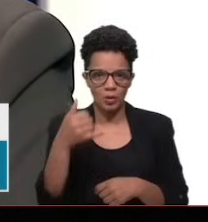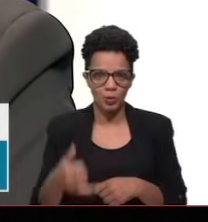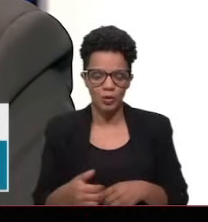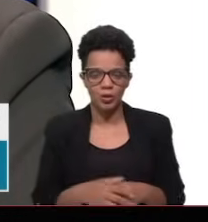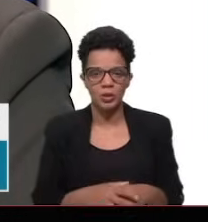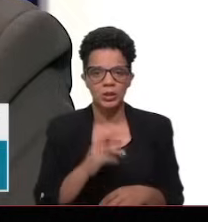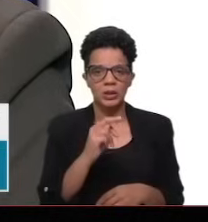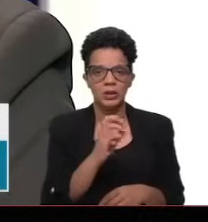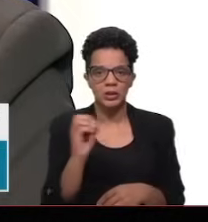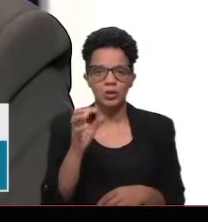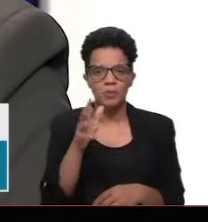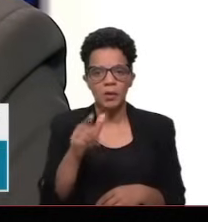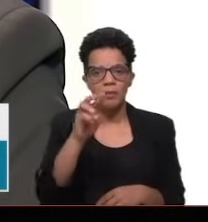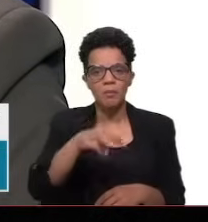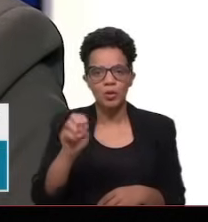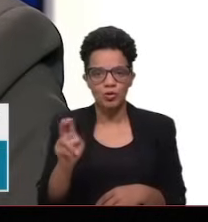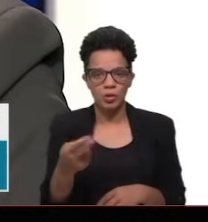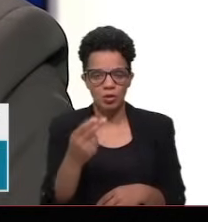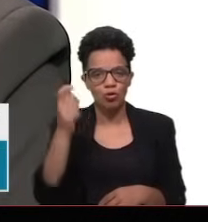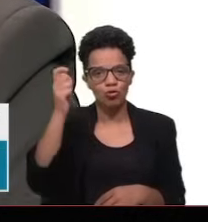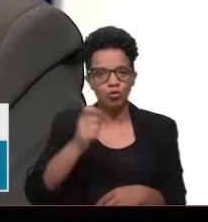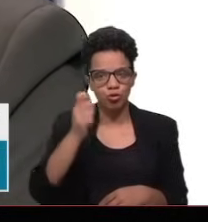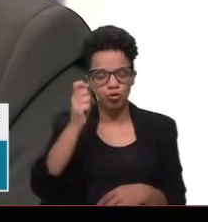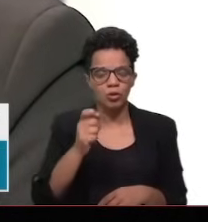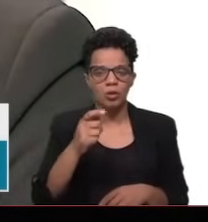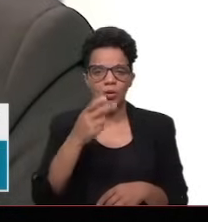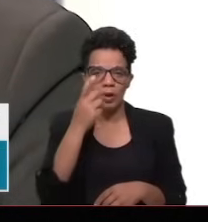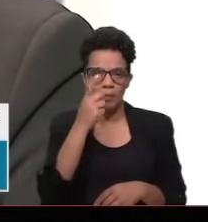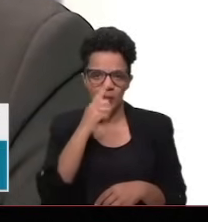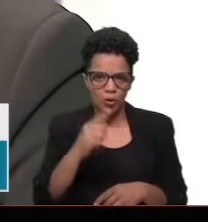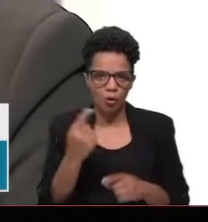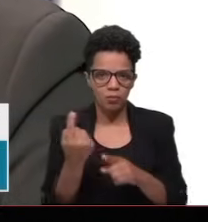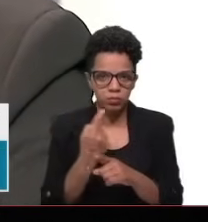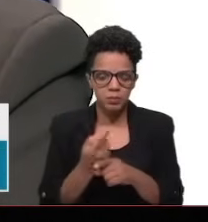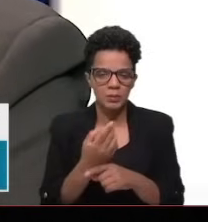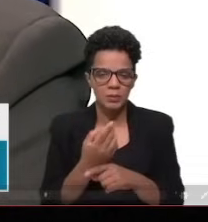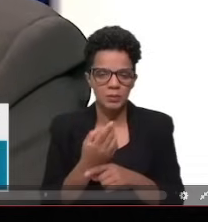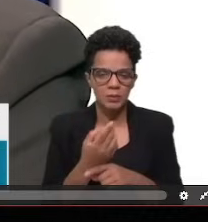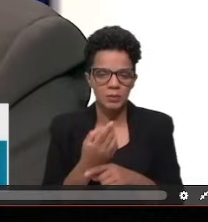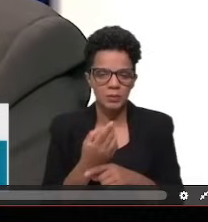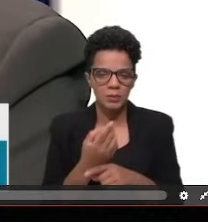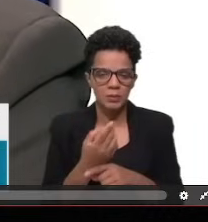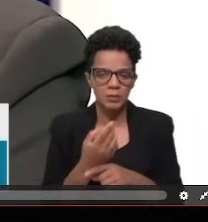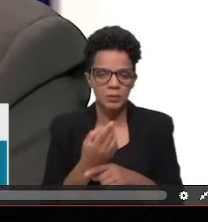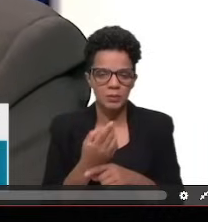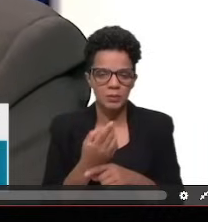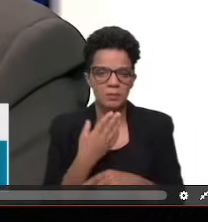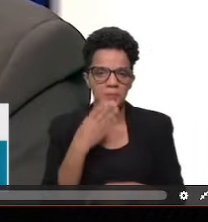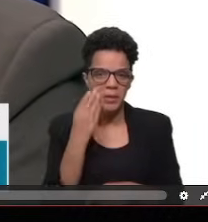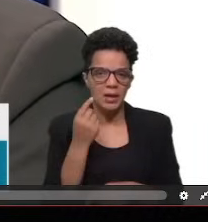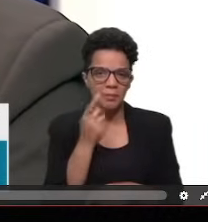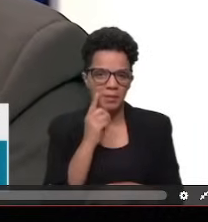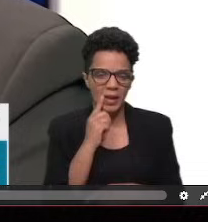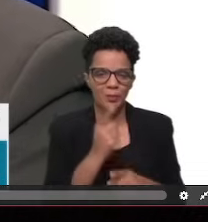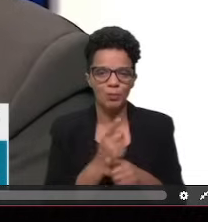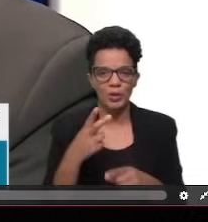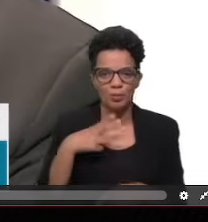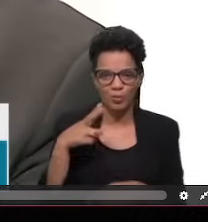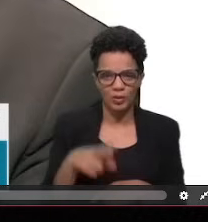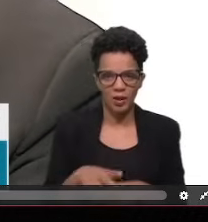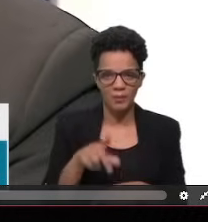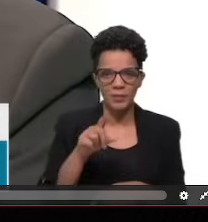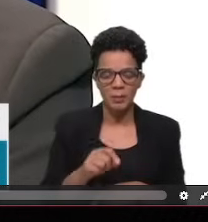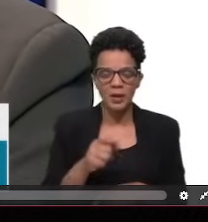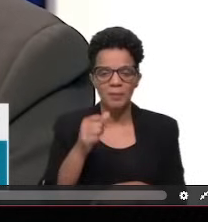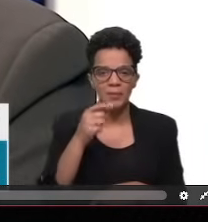300.000 milhões de euros em subsídios aos combustíveis fósseis até H espiada cuidado que chega tá aí na mesa em Portugal e a n